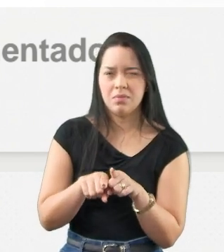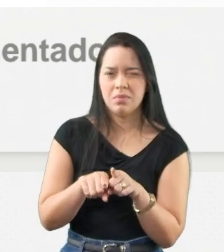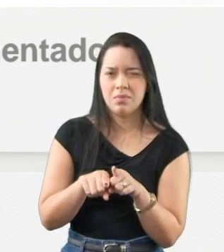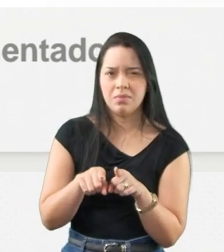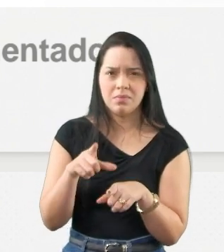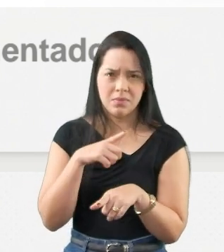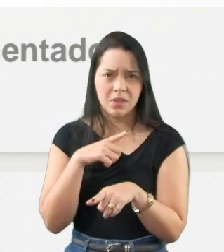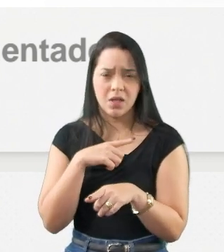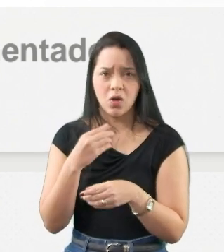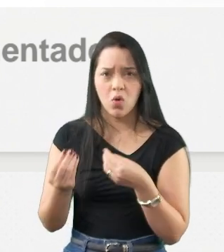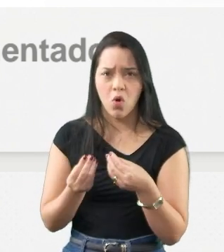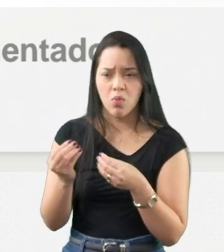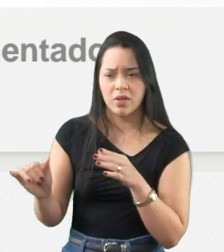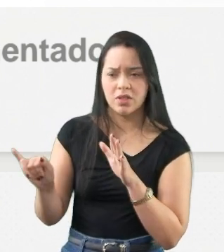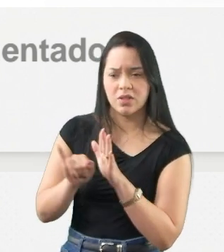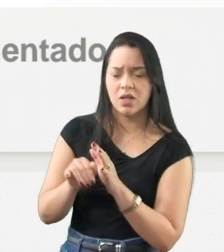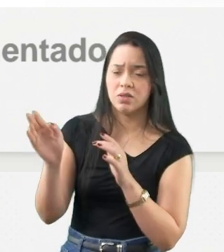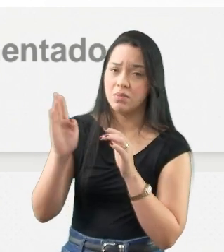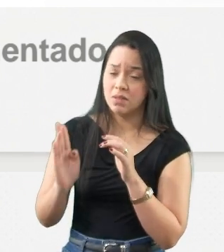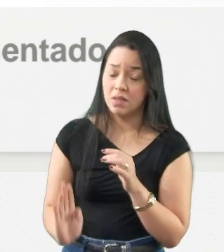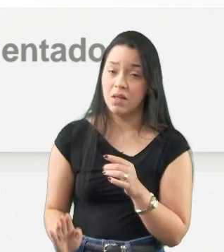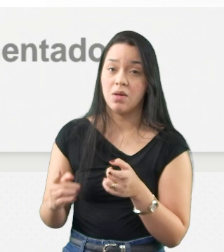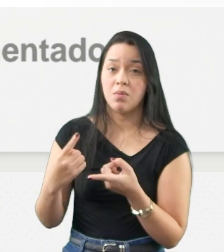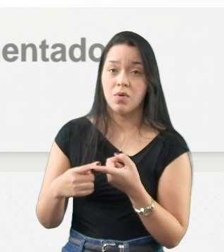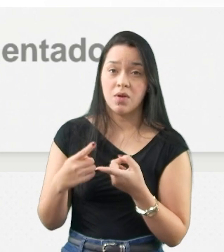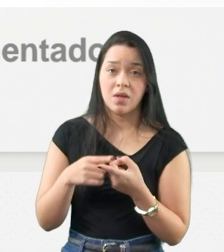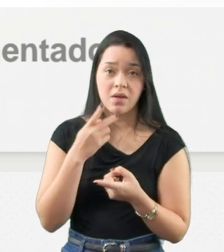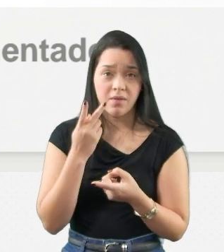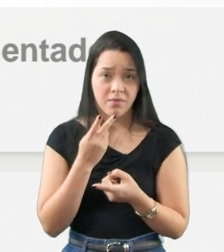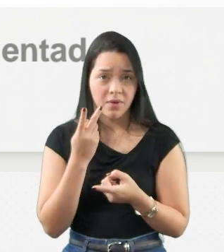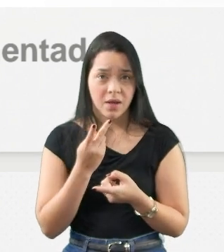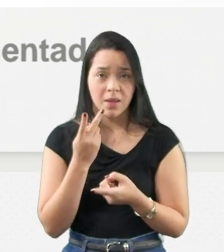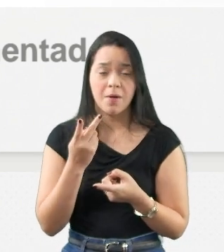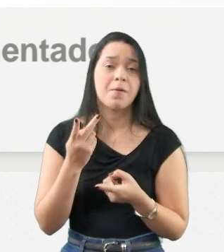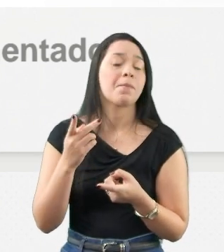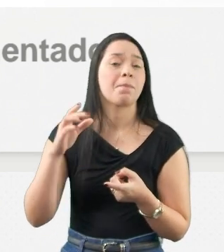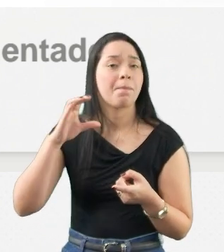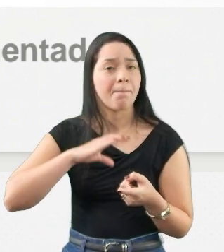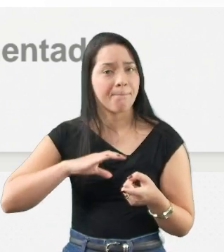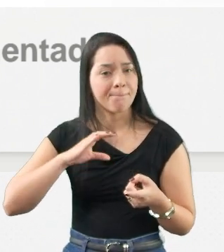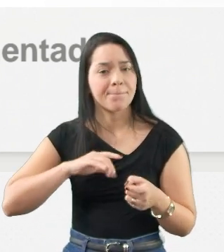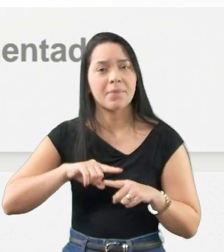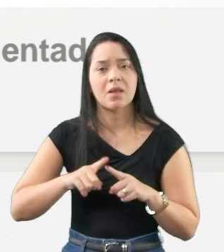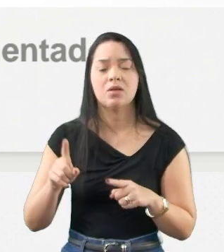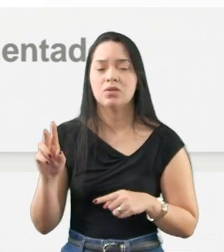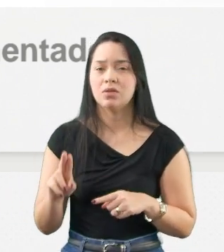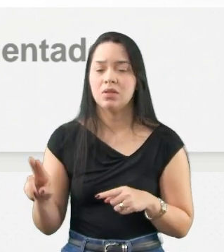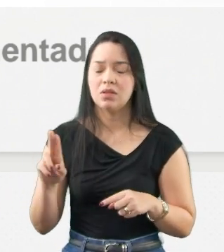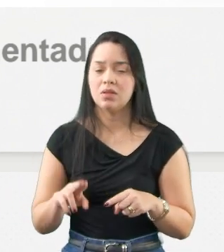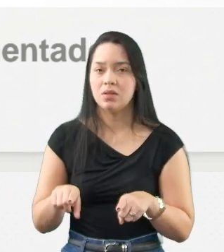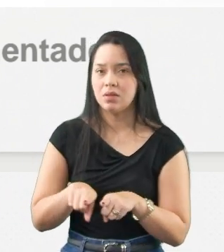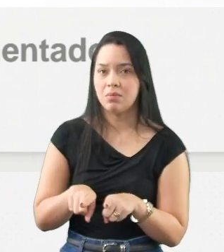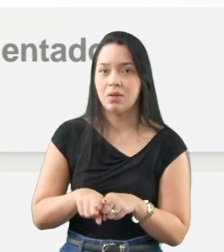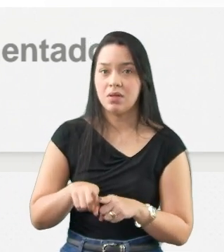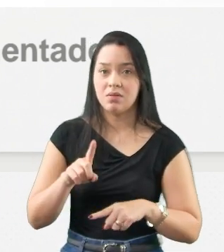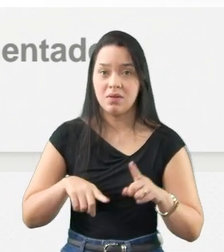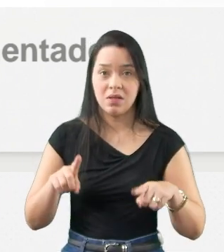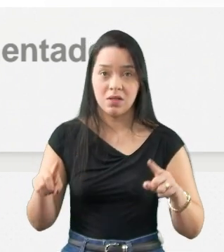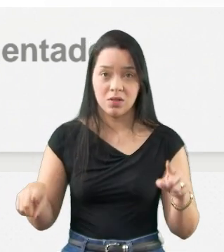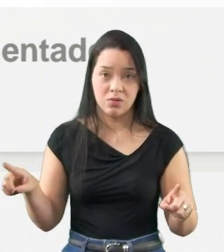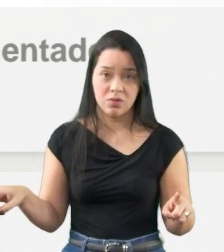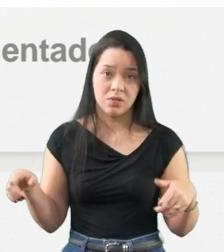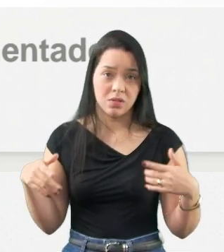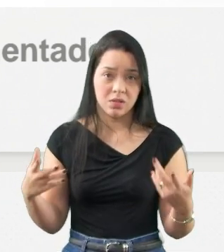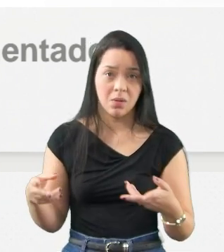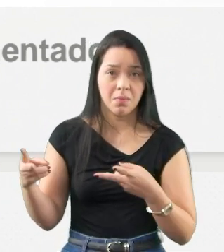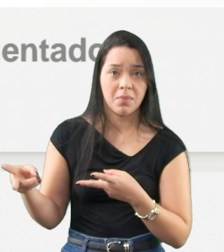também como identidade brasileira, porque a gente fala a língua portuguesa, mas a gente utiliza também as suas variações. Então a gente percebe